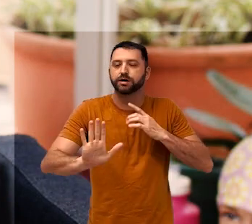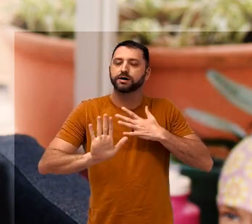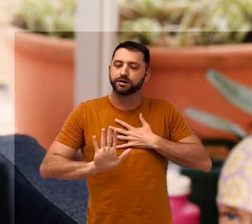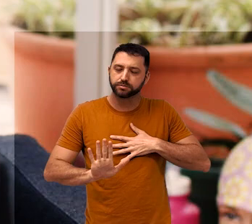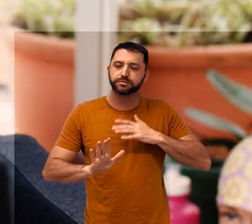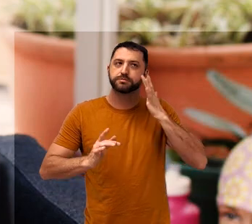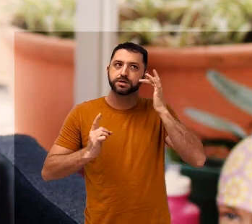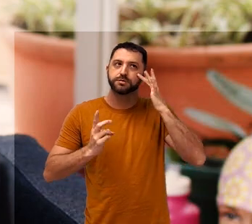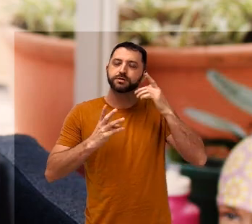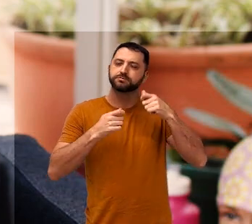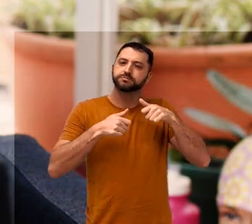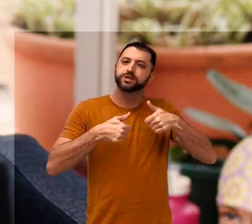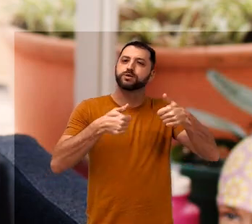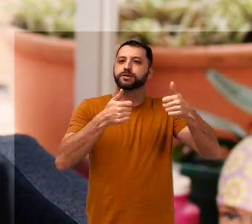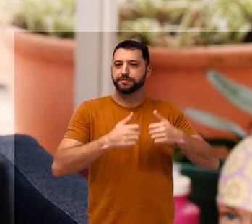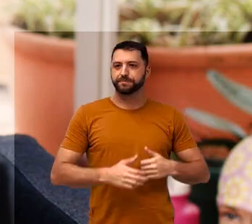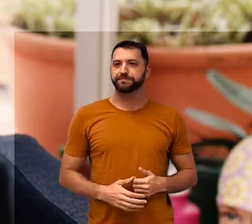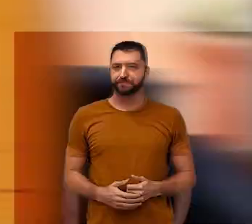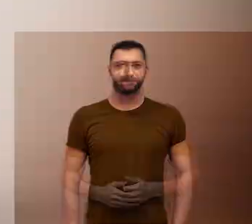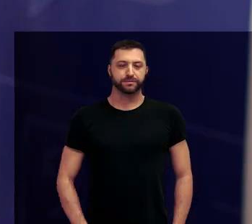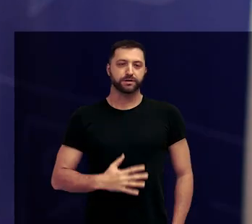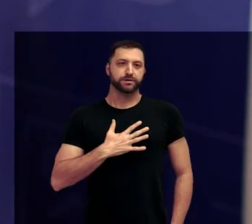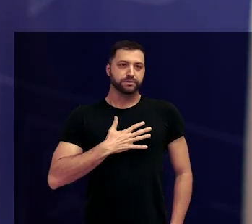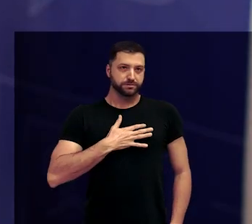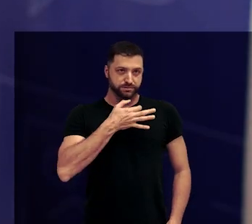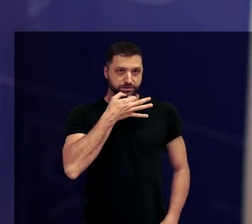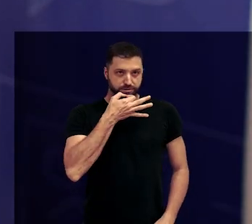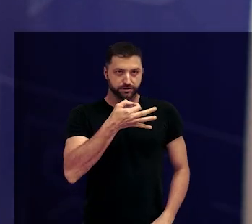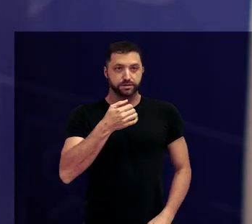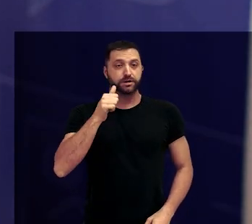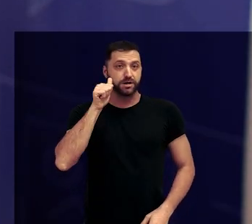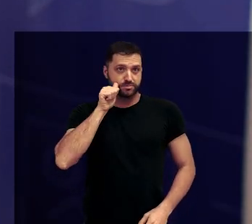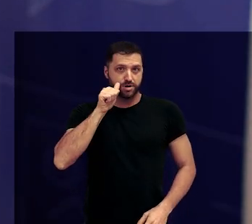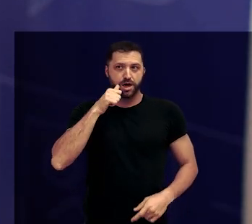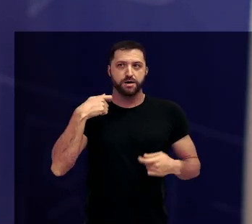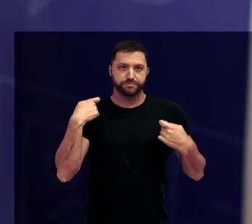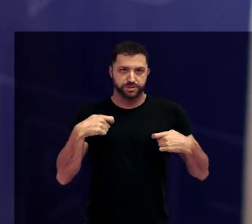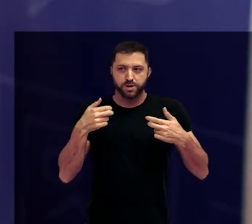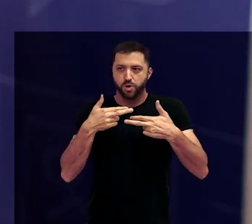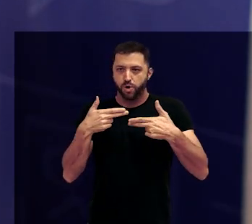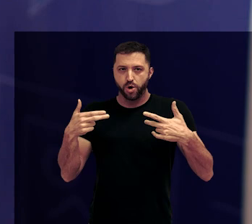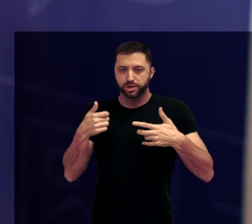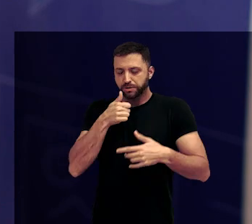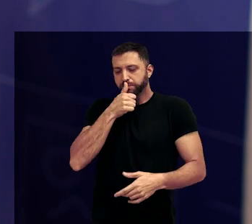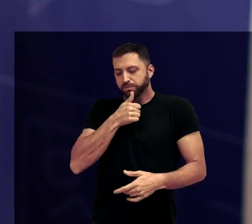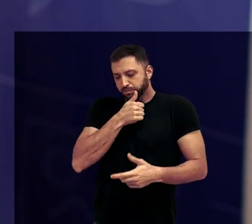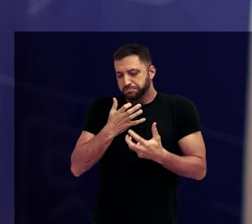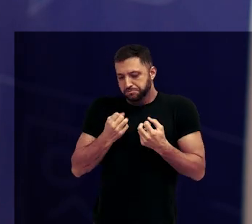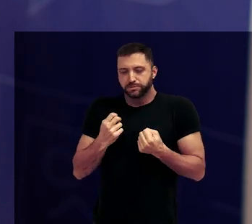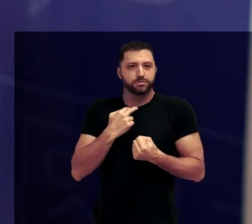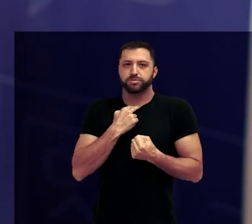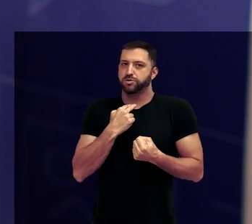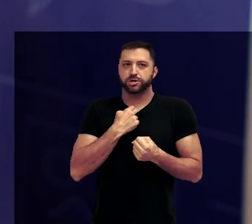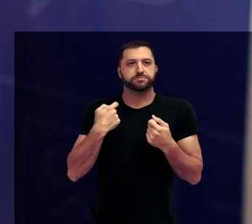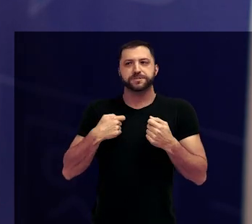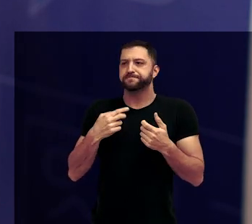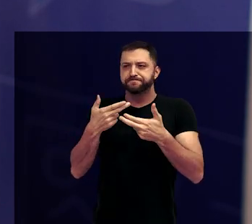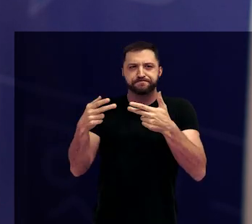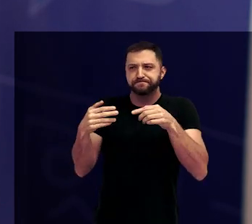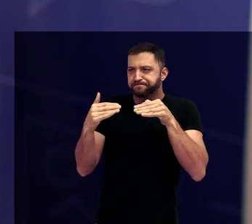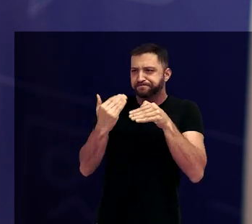tem muita vida após o diagnóstico. Eu acho que a mulher precisa aprender, de repente, falar uns